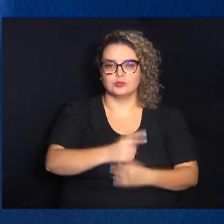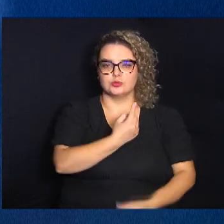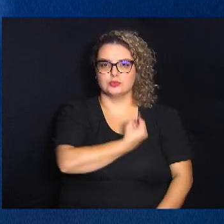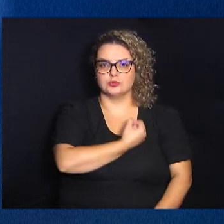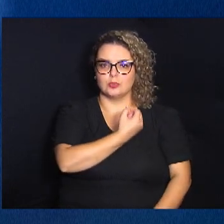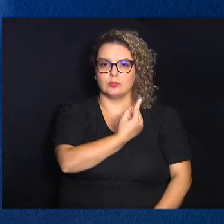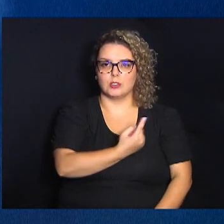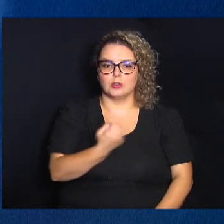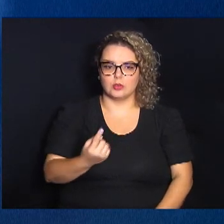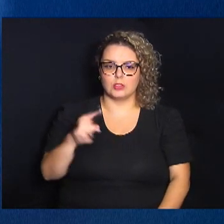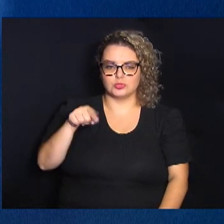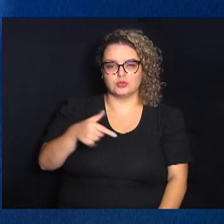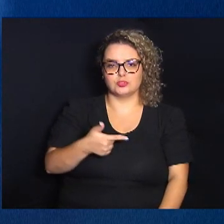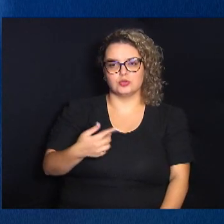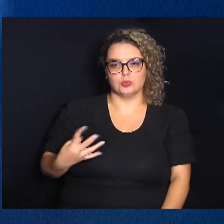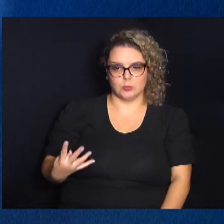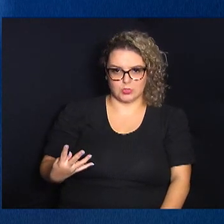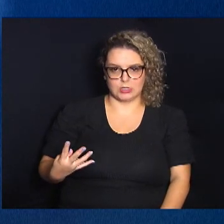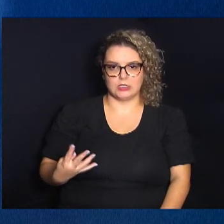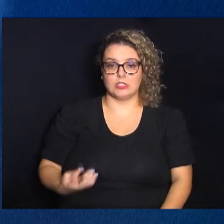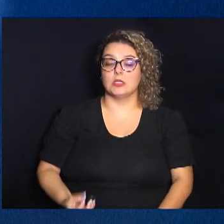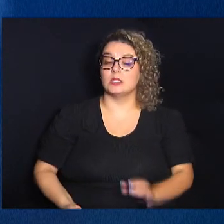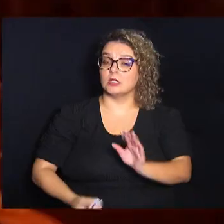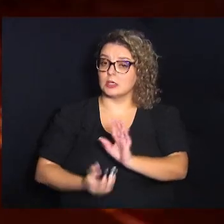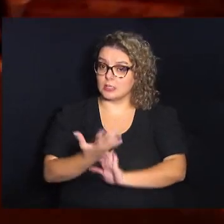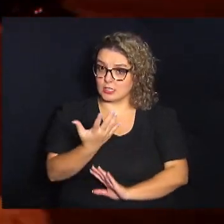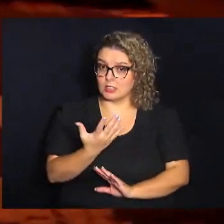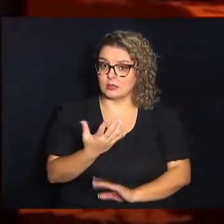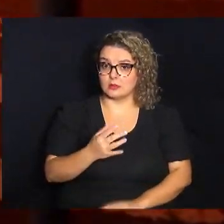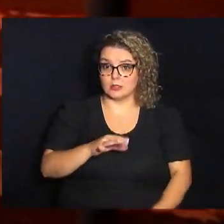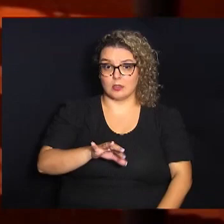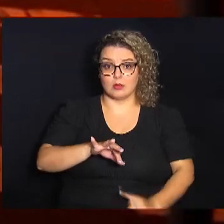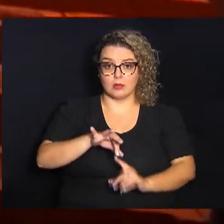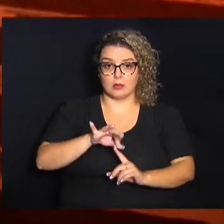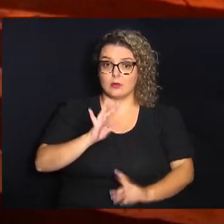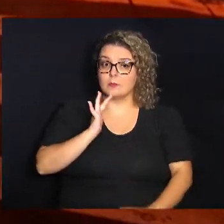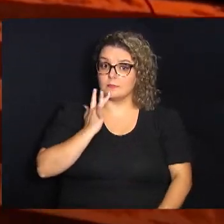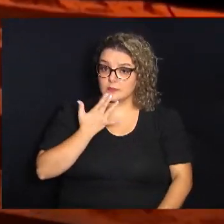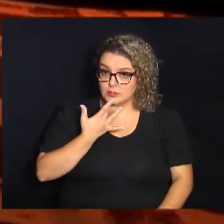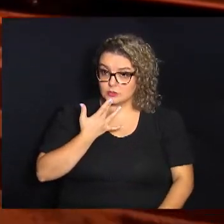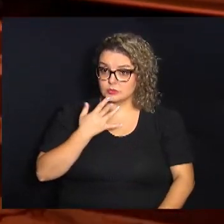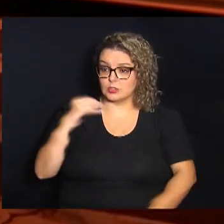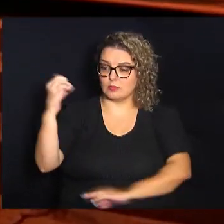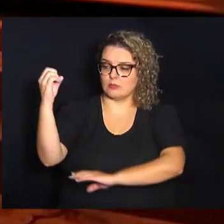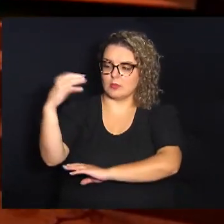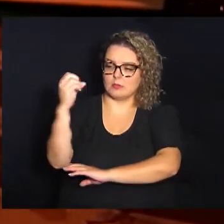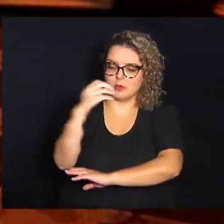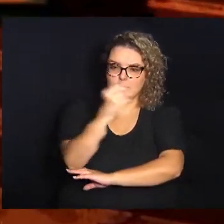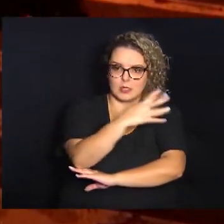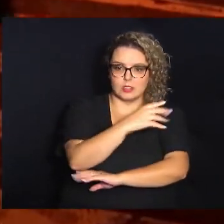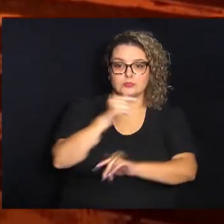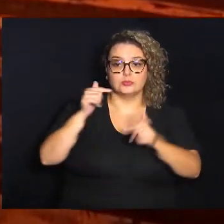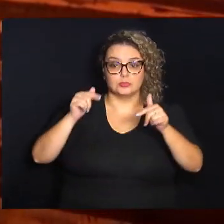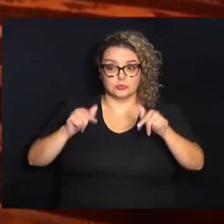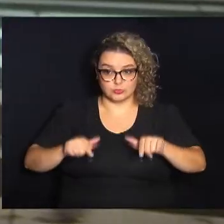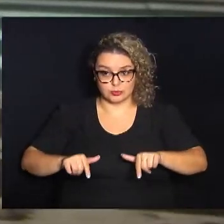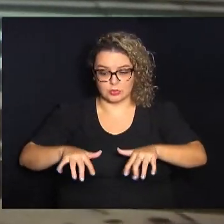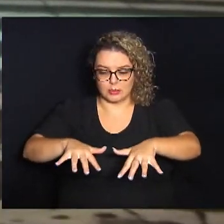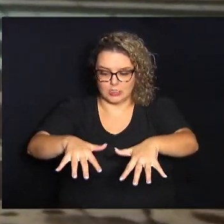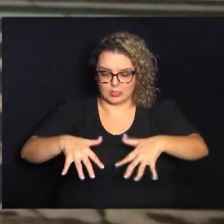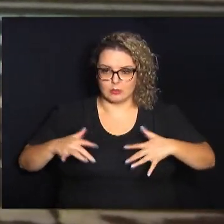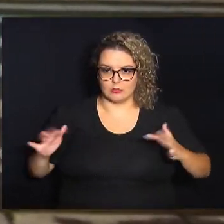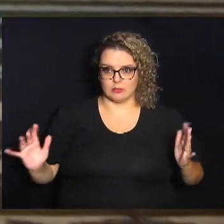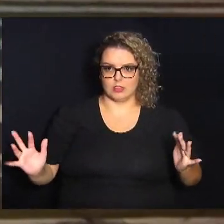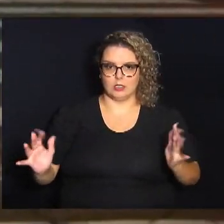de 2024, estabelecendo prioridade na instalação de iluminação nos locais destinados